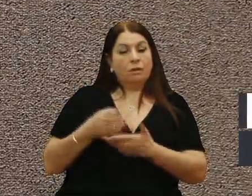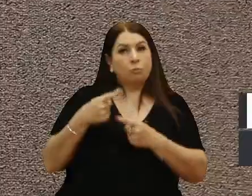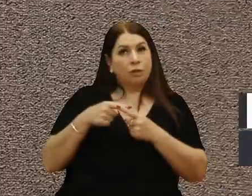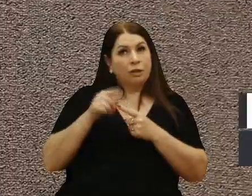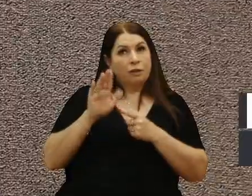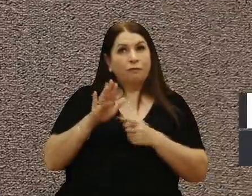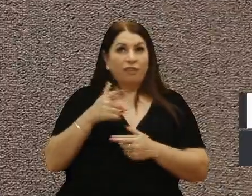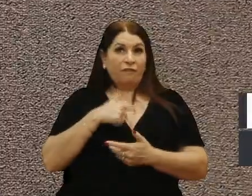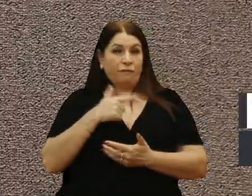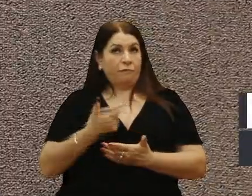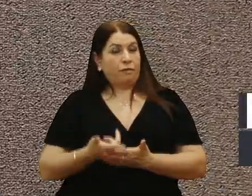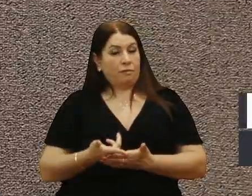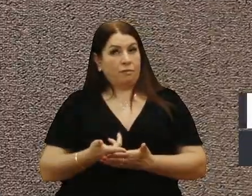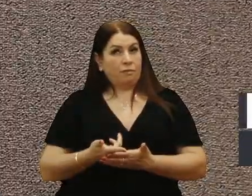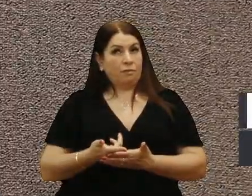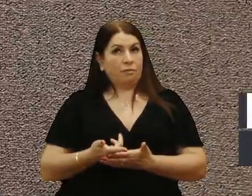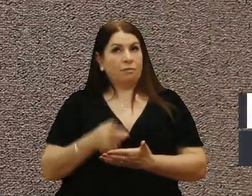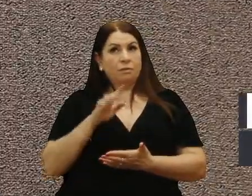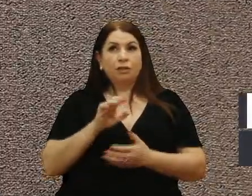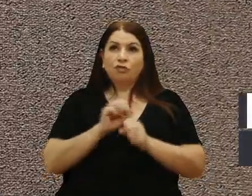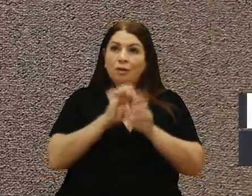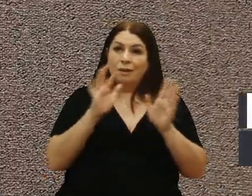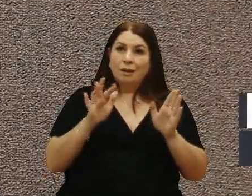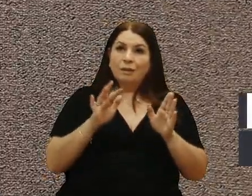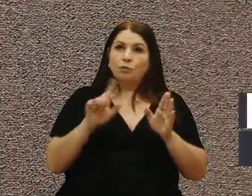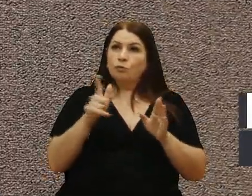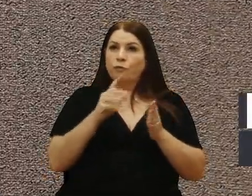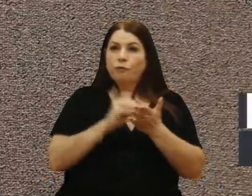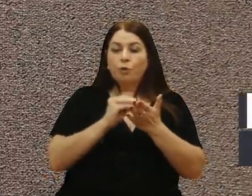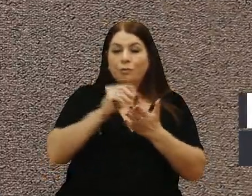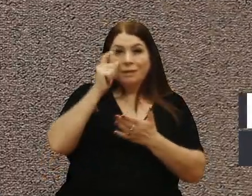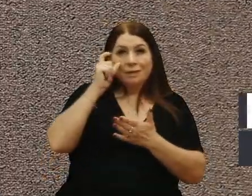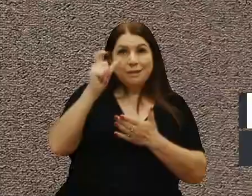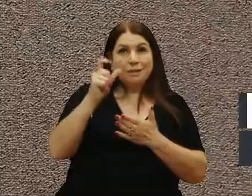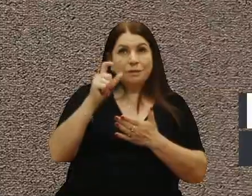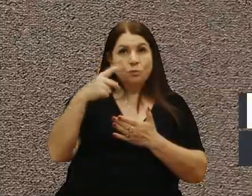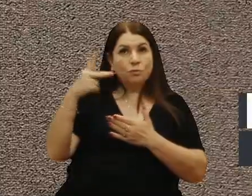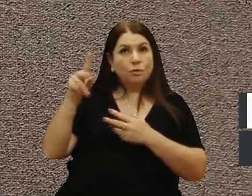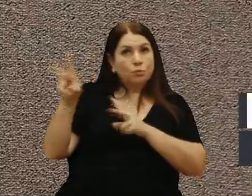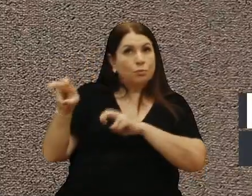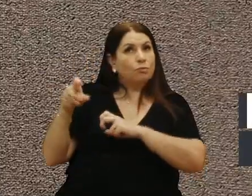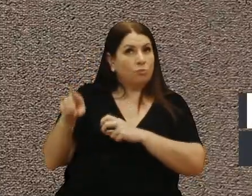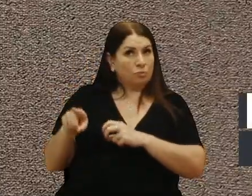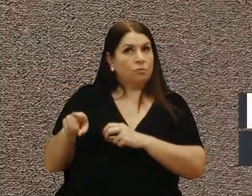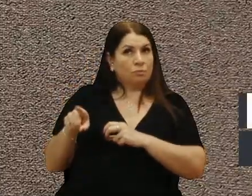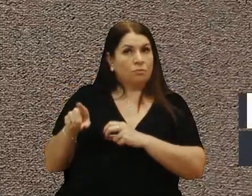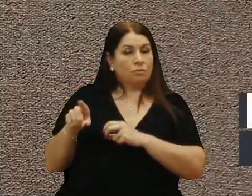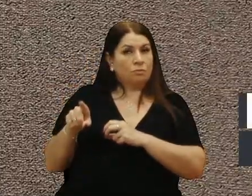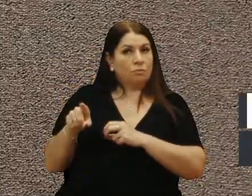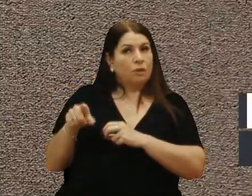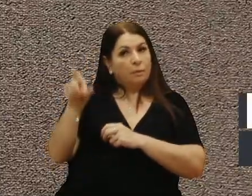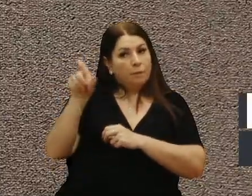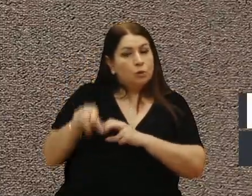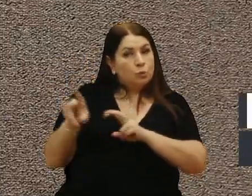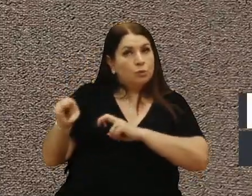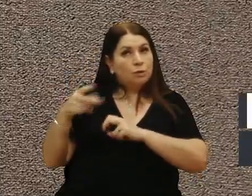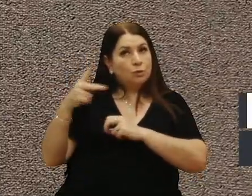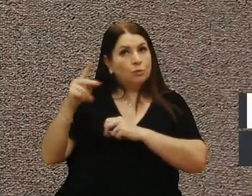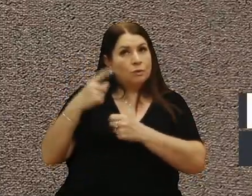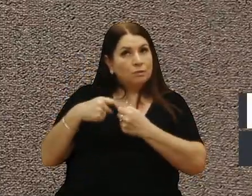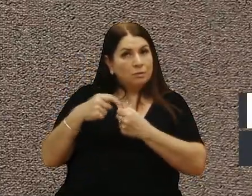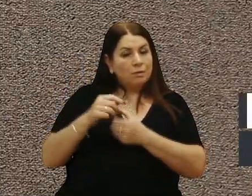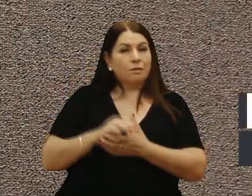ficar feio, tá? Deixa claro o desinteresse nos seus agricultores, nos agricultores da sua